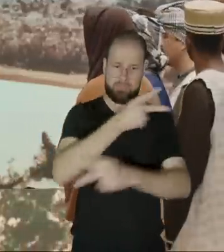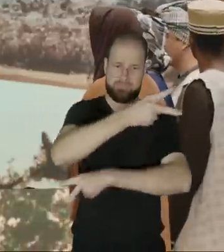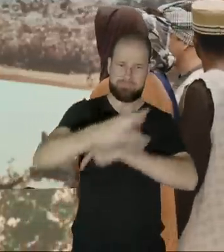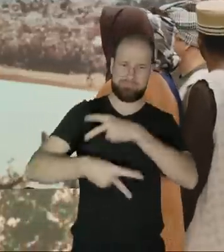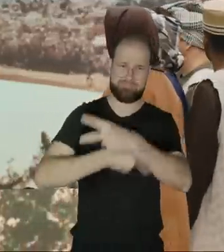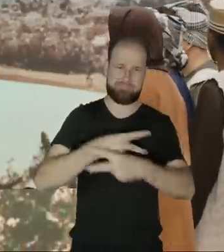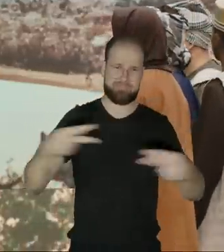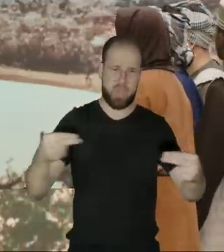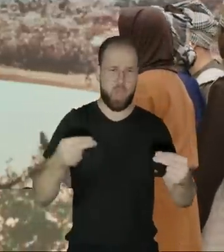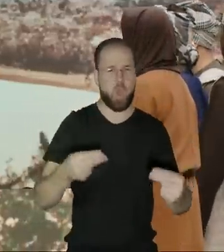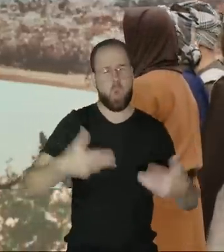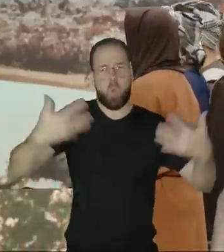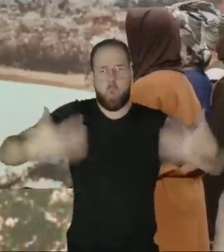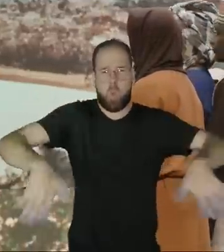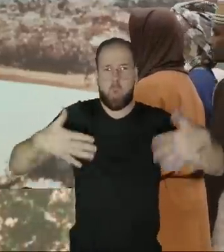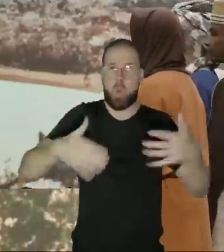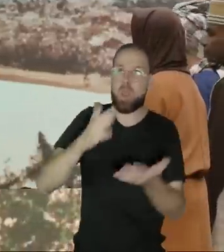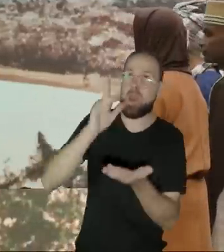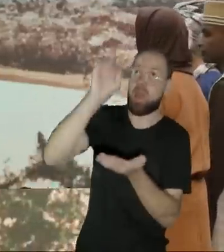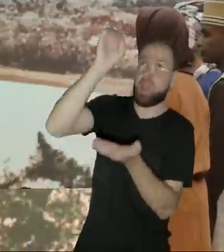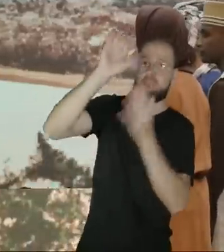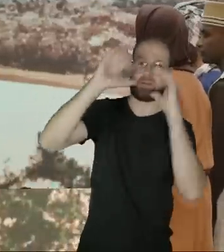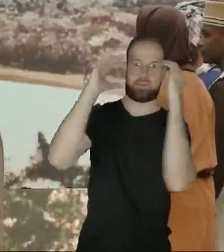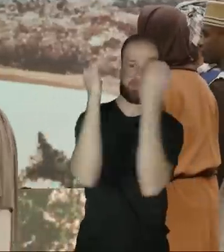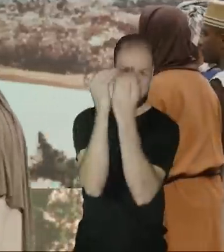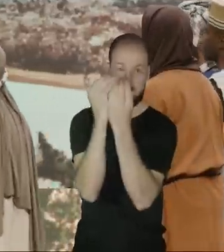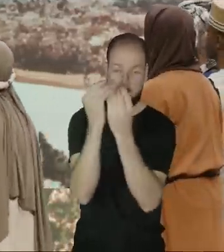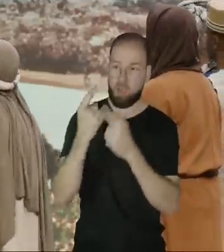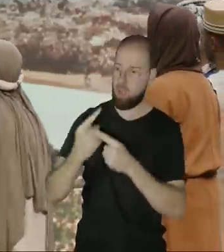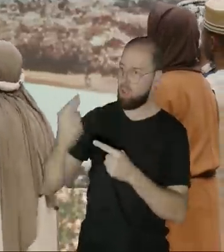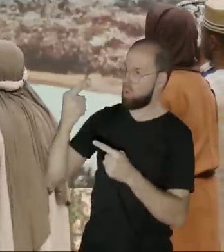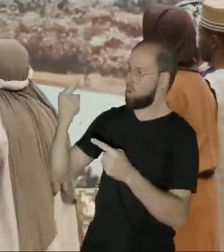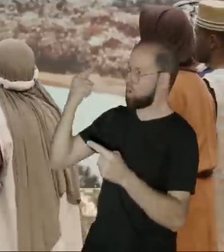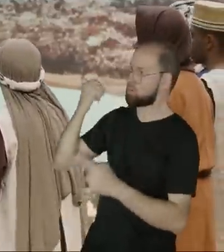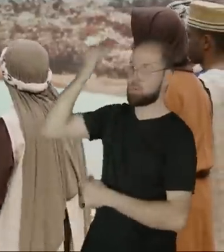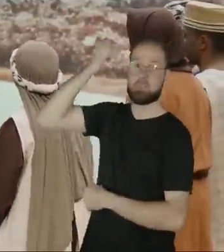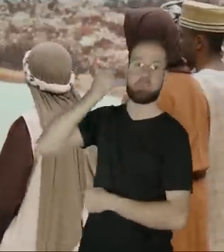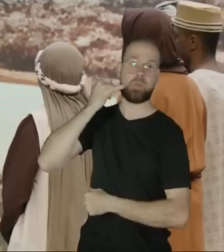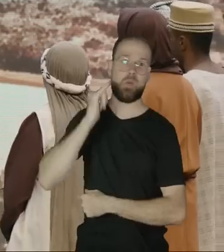porque assim perseguiram os profetas que vieram antes de vós.